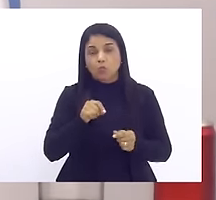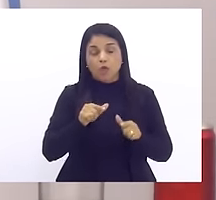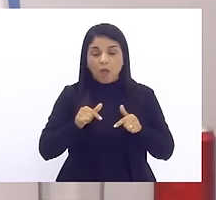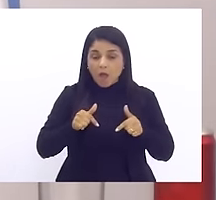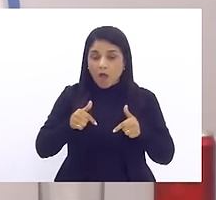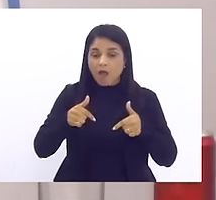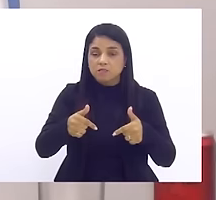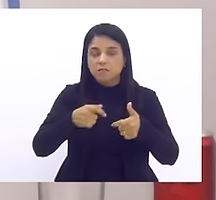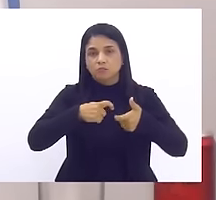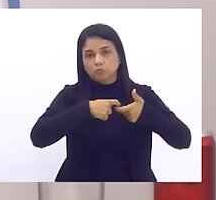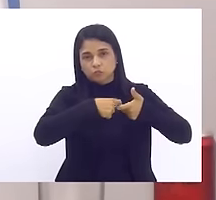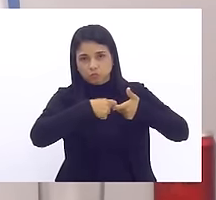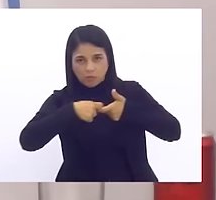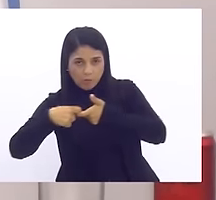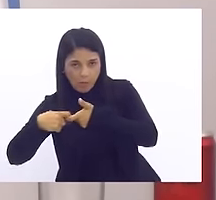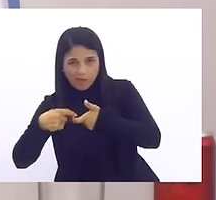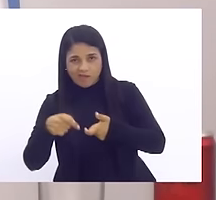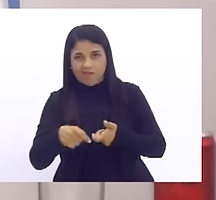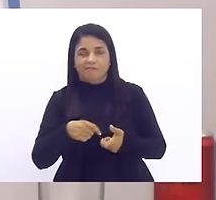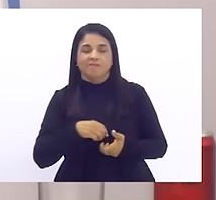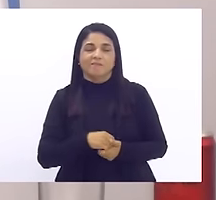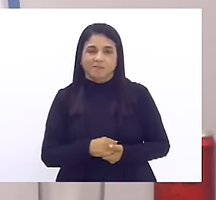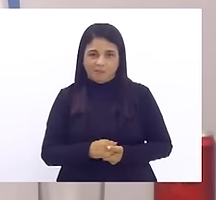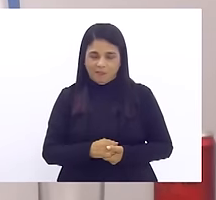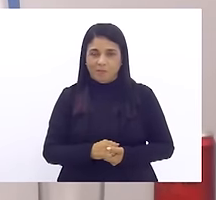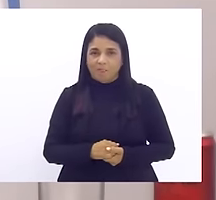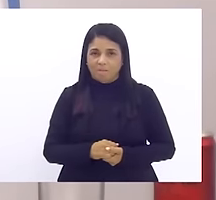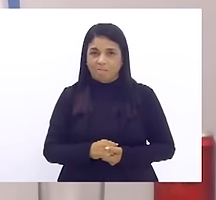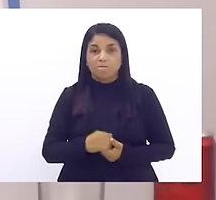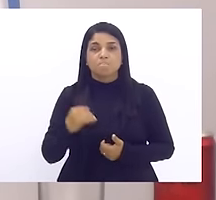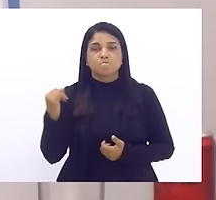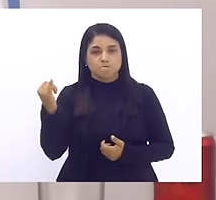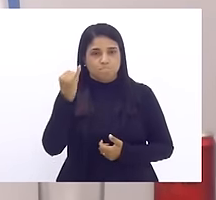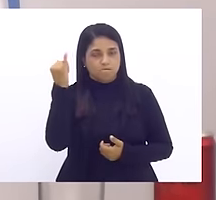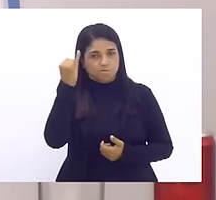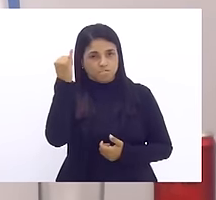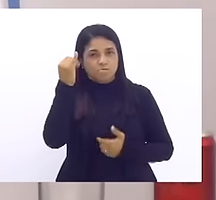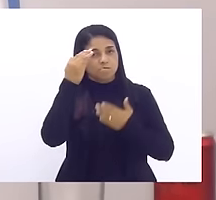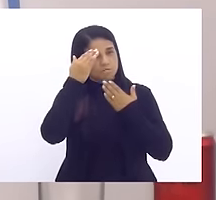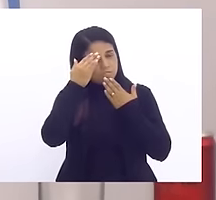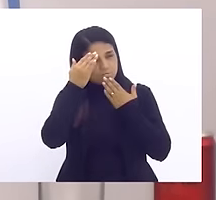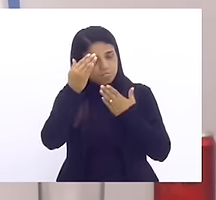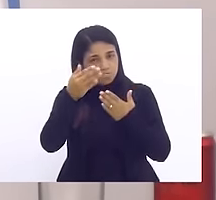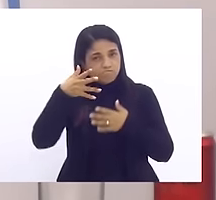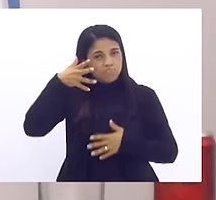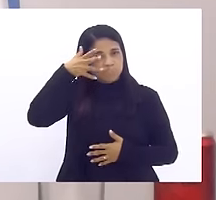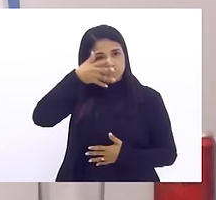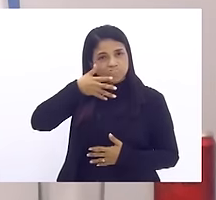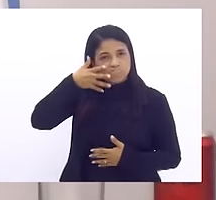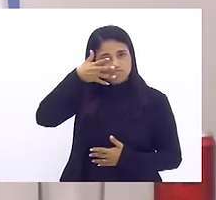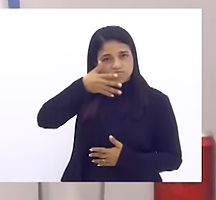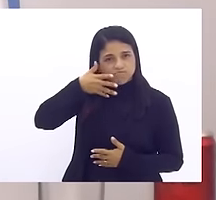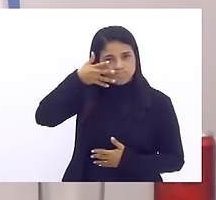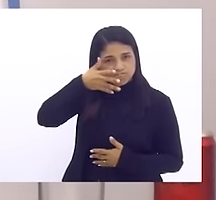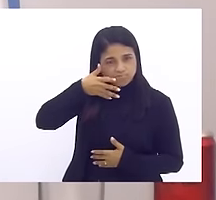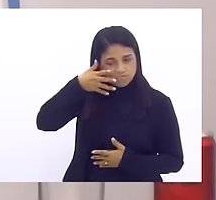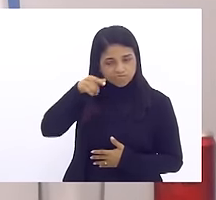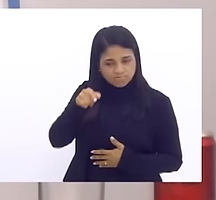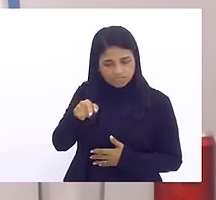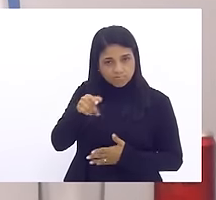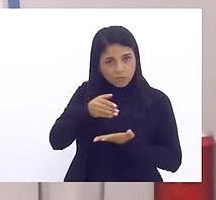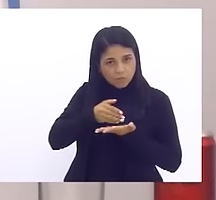ação de reboque então é importante agradeço a fala do Senhor iniciar justamente por